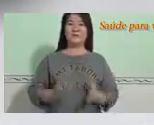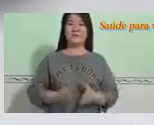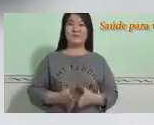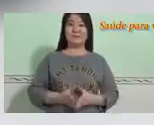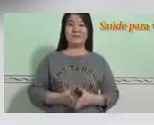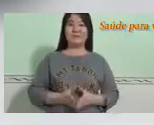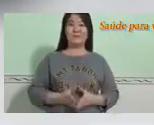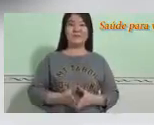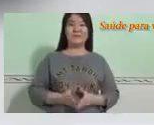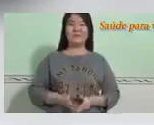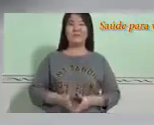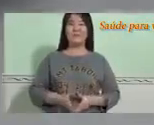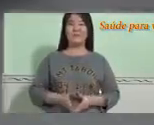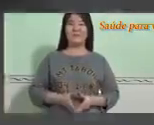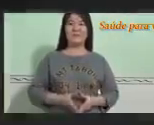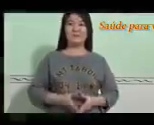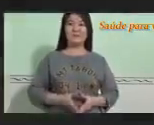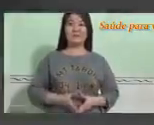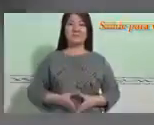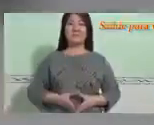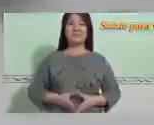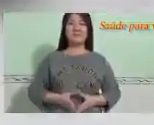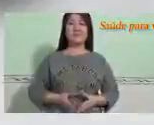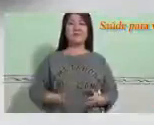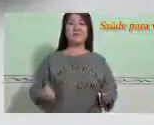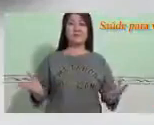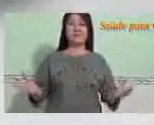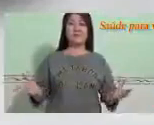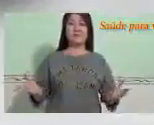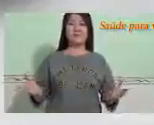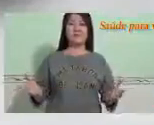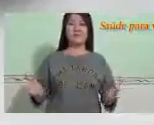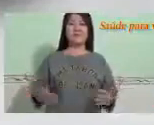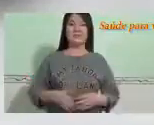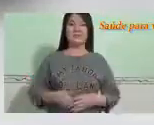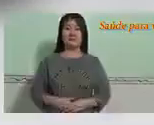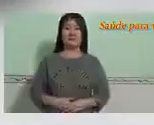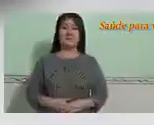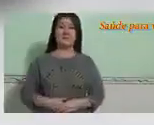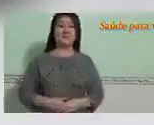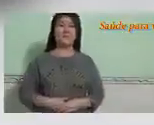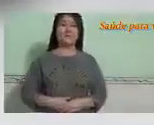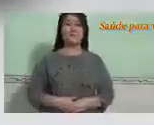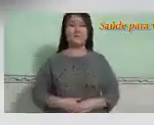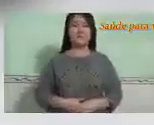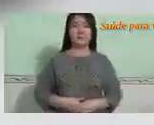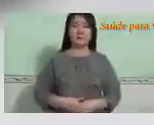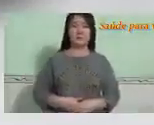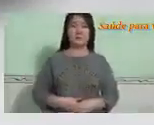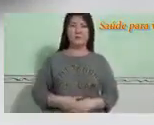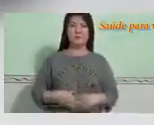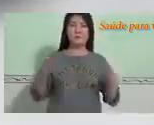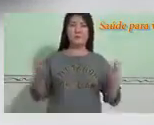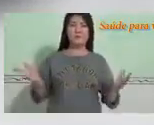é importante lembrar que esse efeito é potencializado quando a pó de guaraná é utilizado juntamente de uma dieta